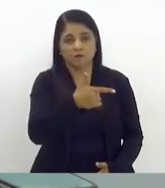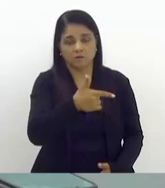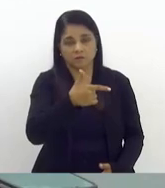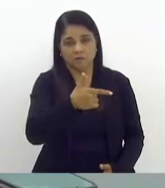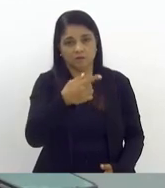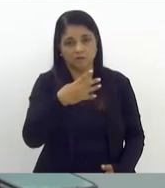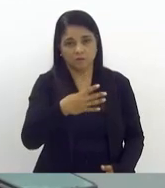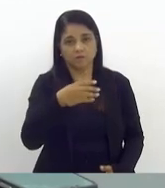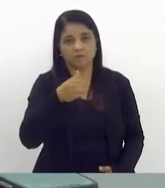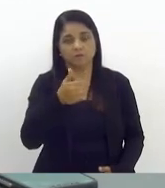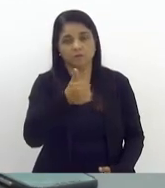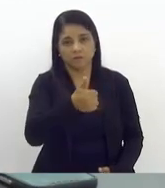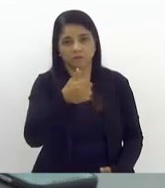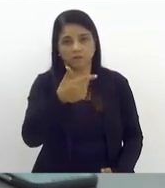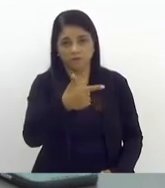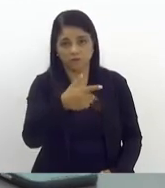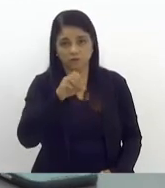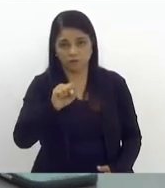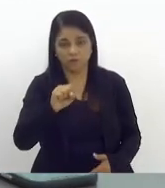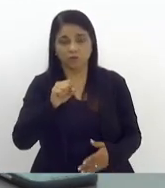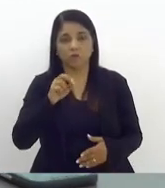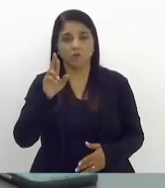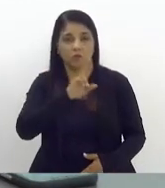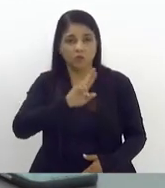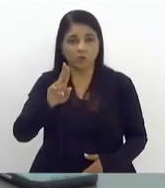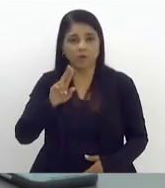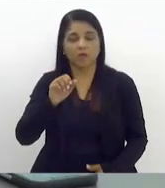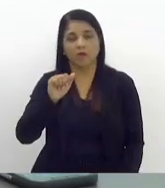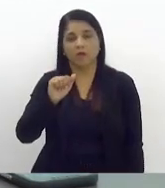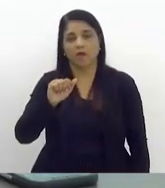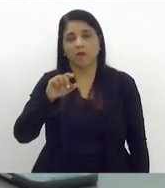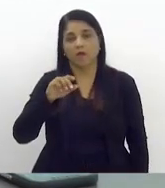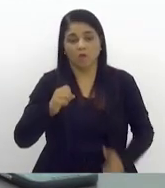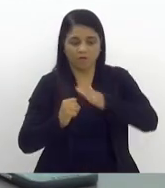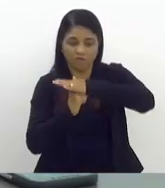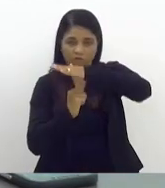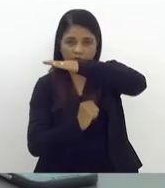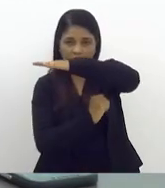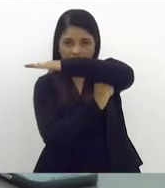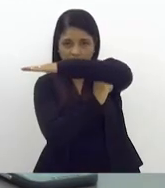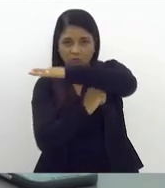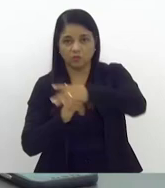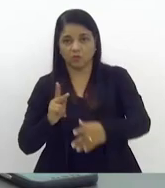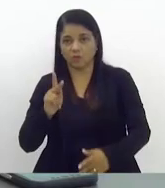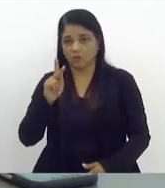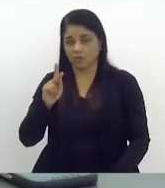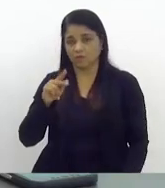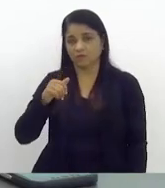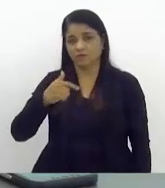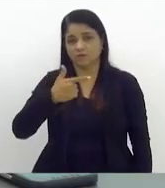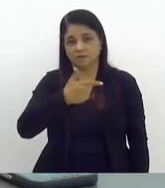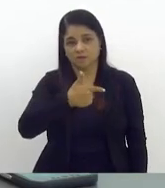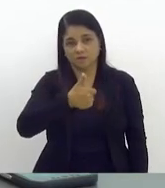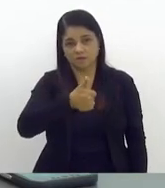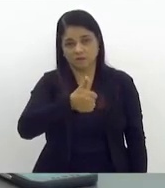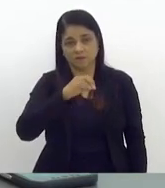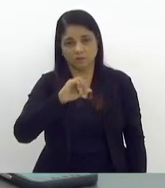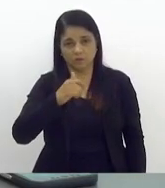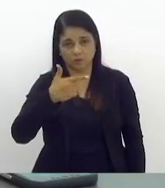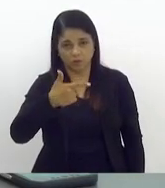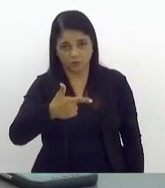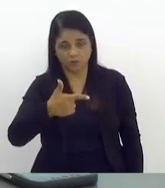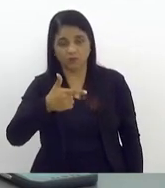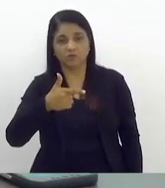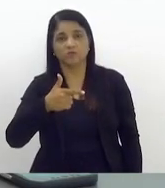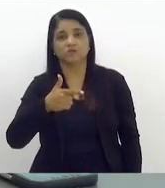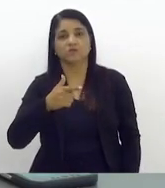22, que nomeia Ademir Barros o viaduto localizado no quilômetro 102 da 040, na entrada